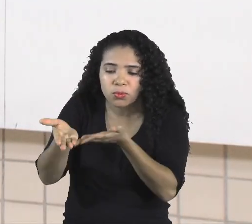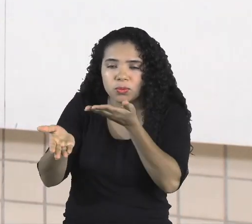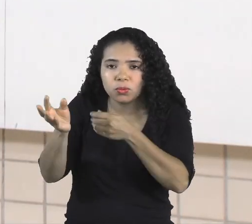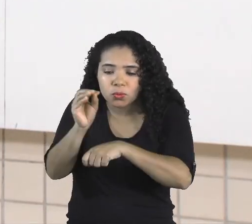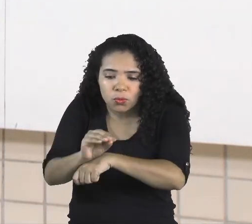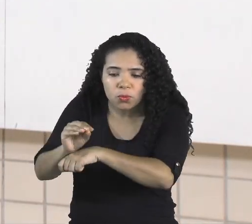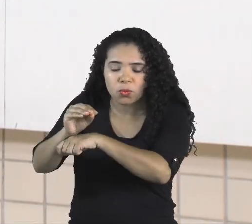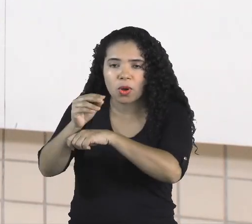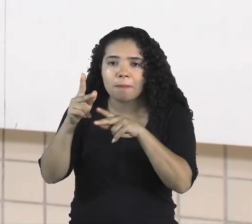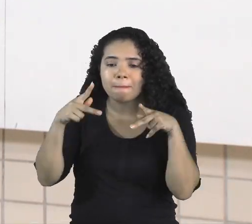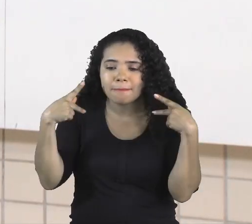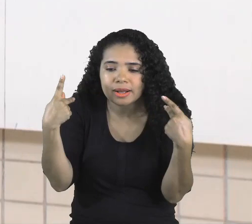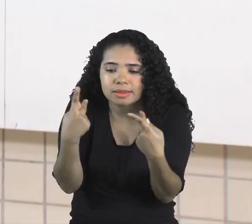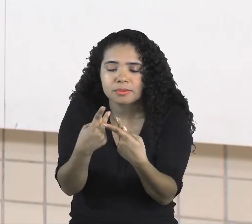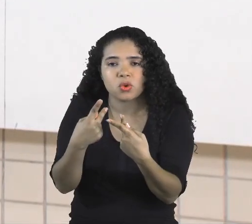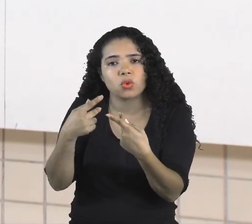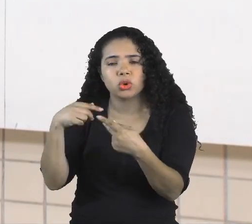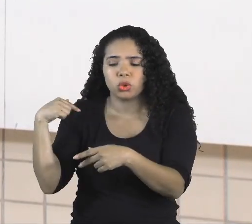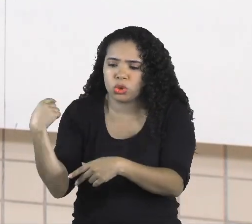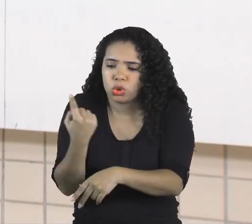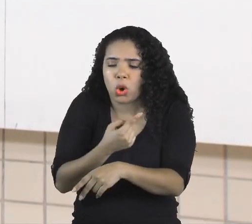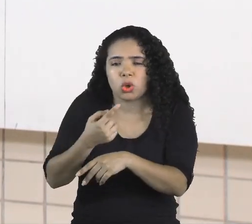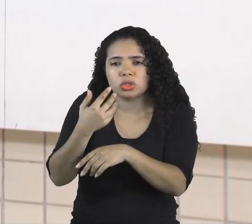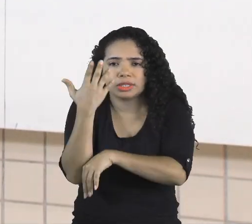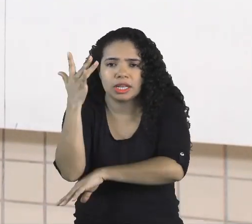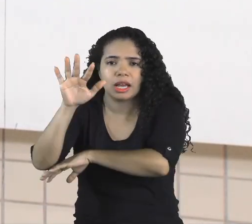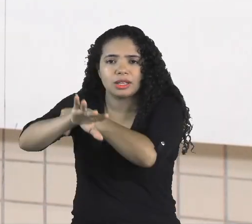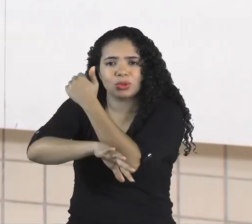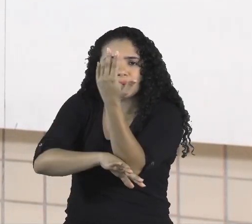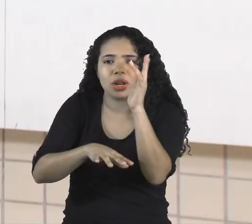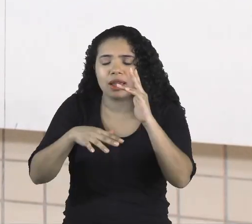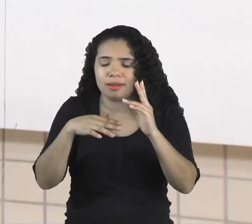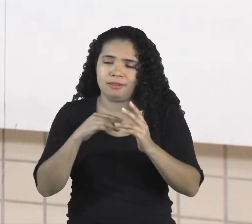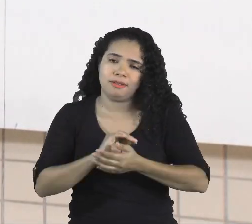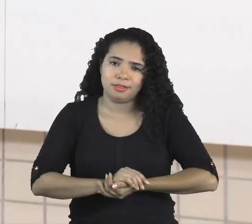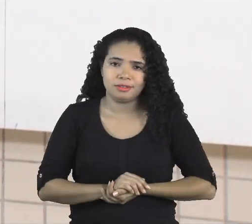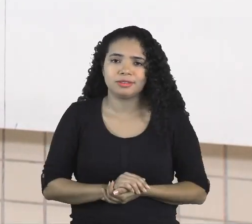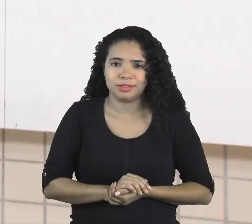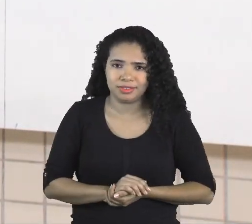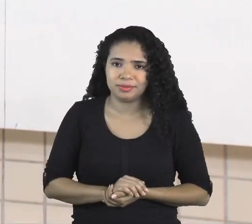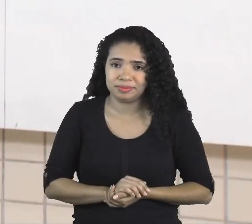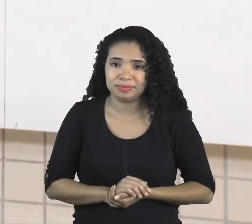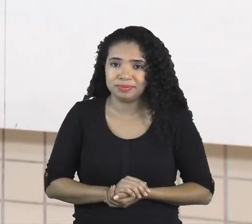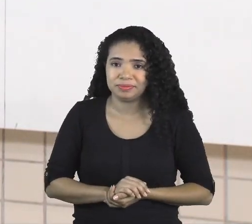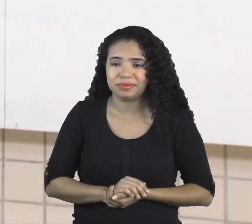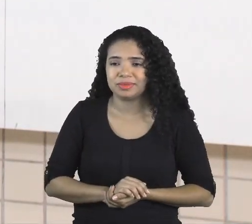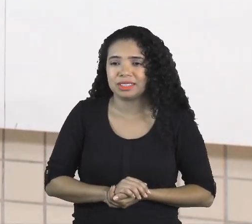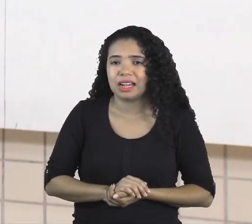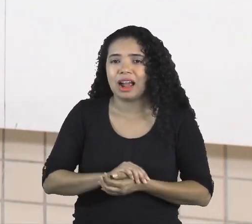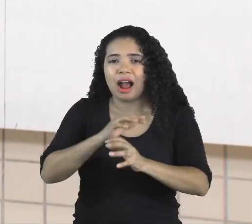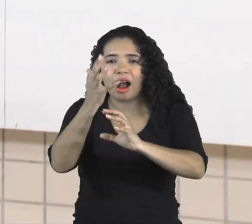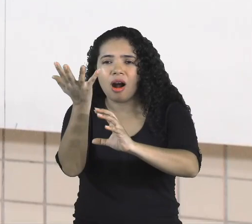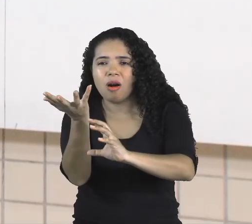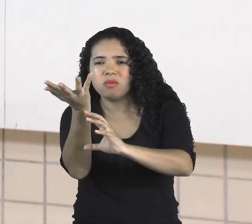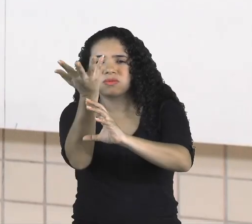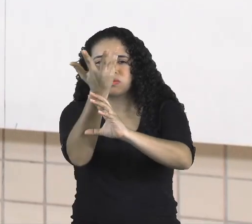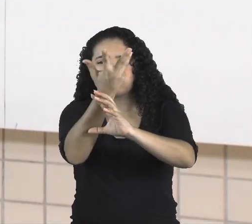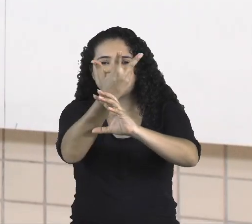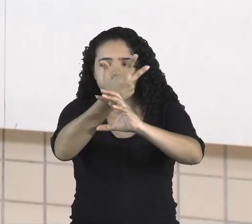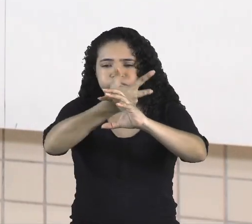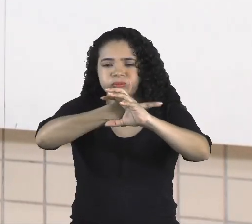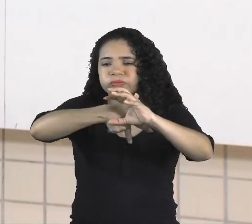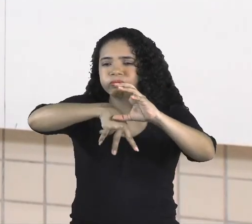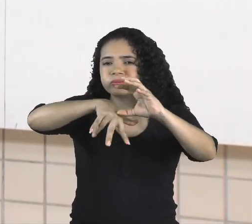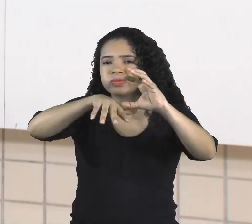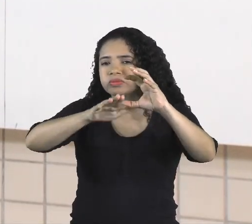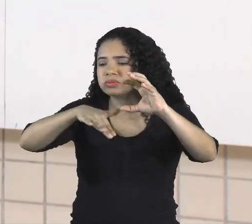natural nosso, a nossa natureza, o nosso meio ambiente, sabe? A diversidade da fauna, da flora e as